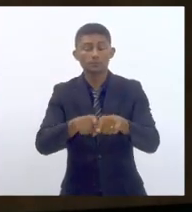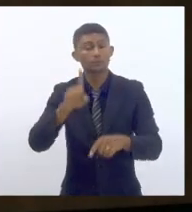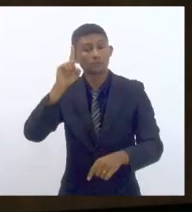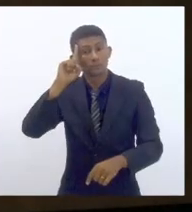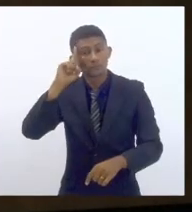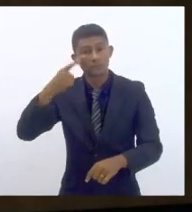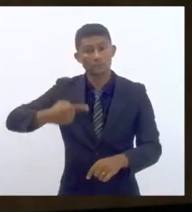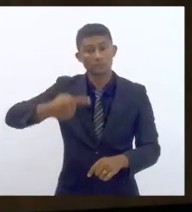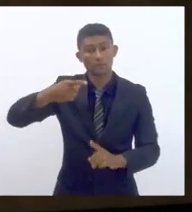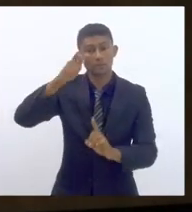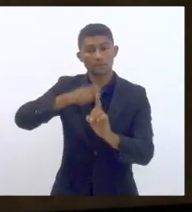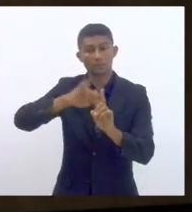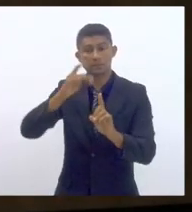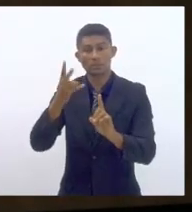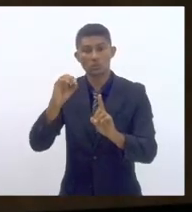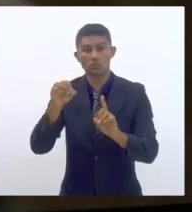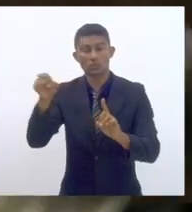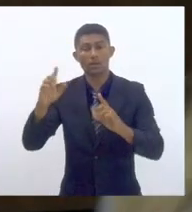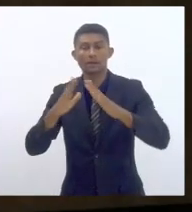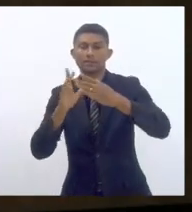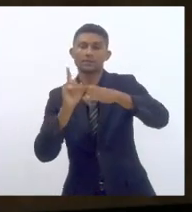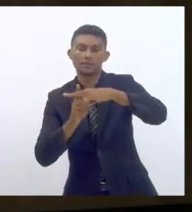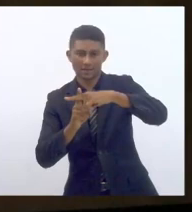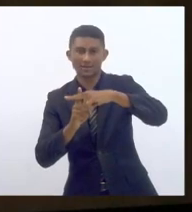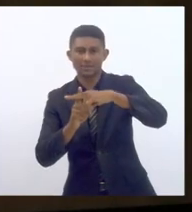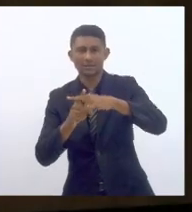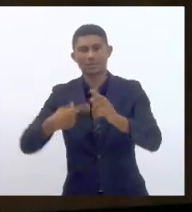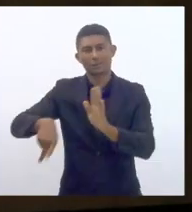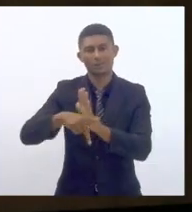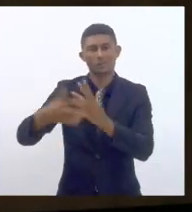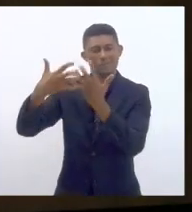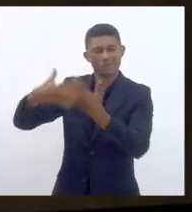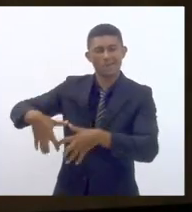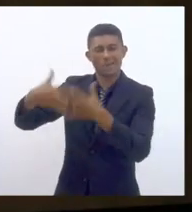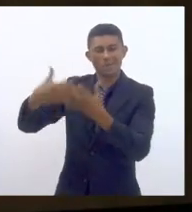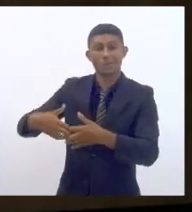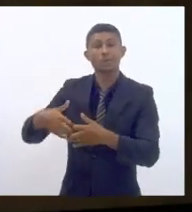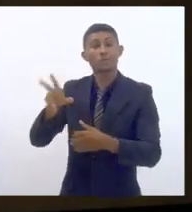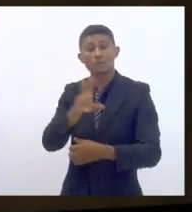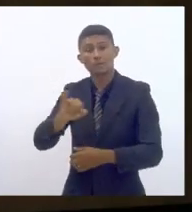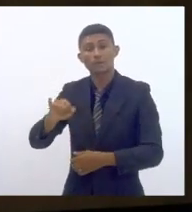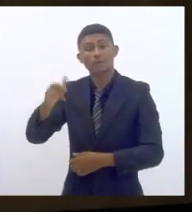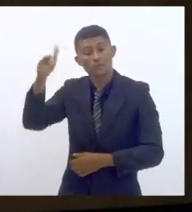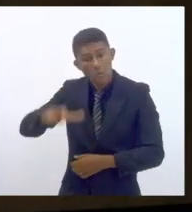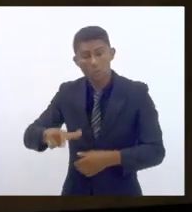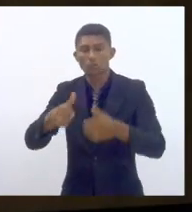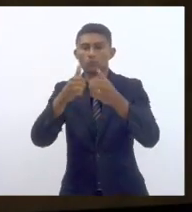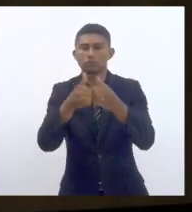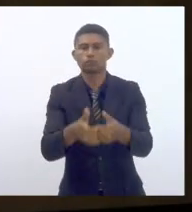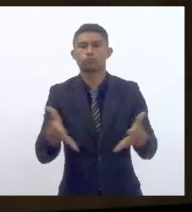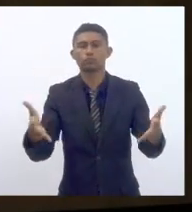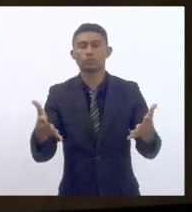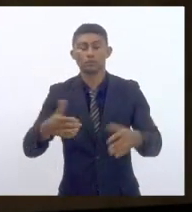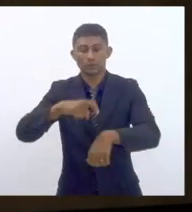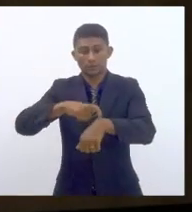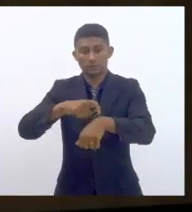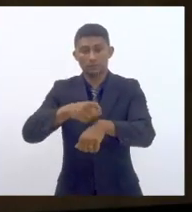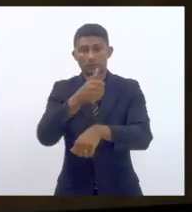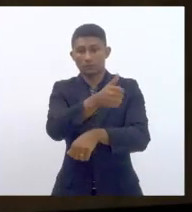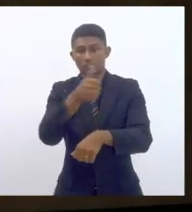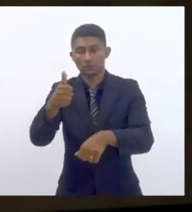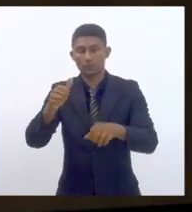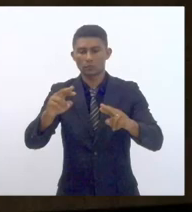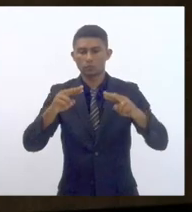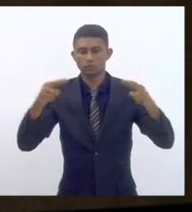a Catedral de Petrópolis, reconhecida internacionalmente, será reinaugurada com missa às 11 horas, celebrada